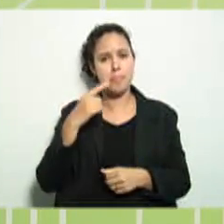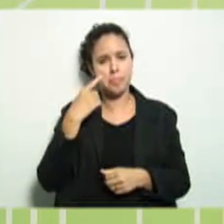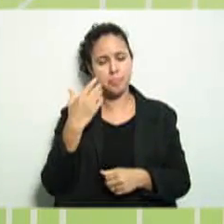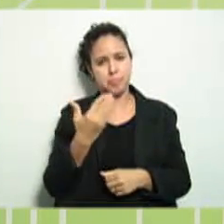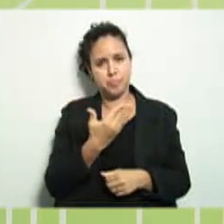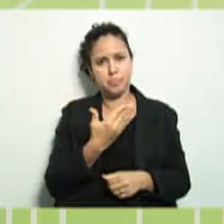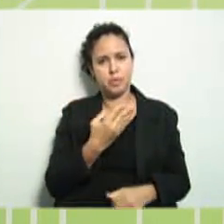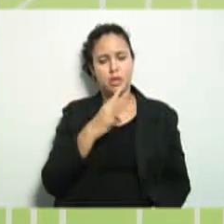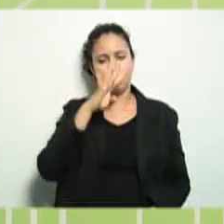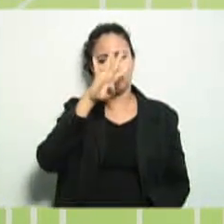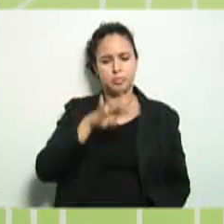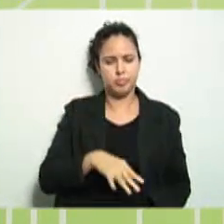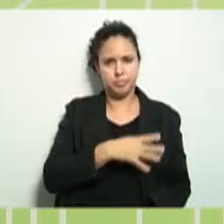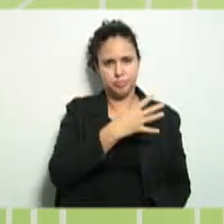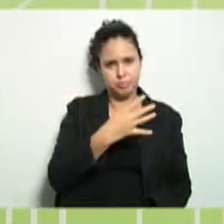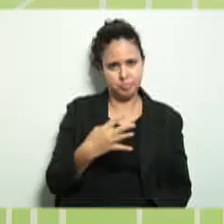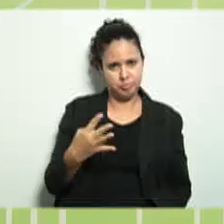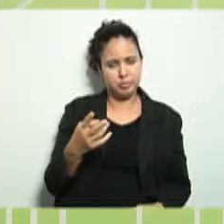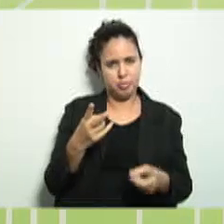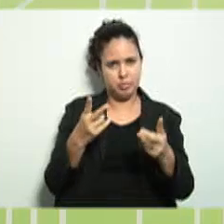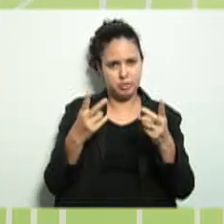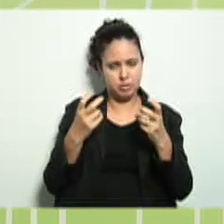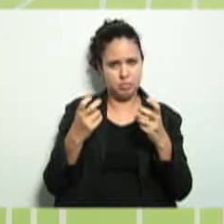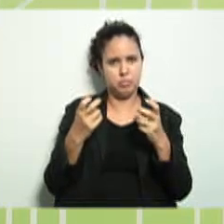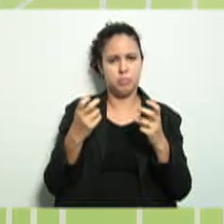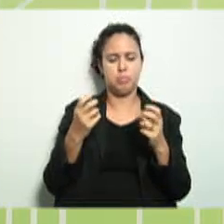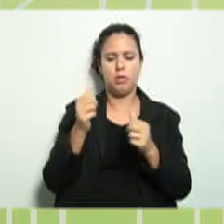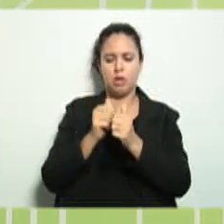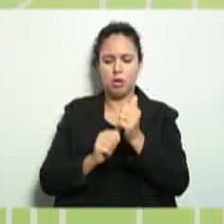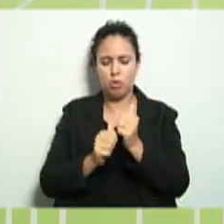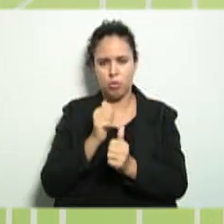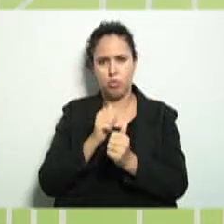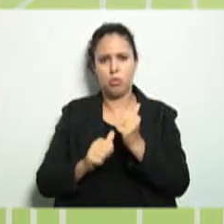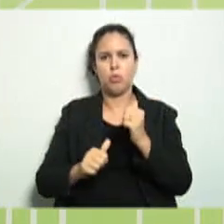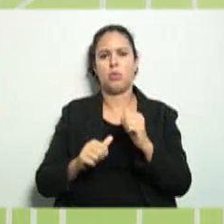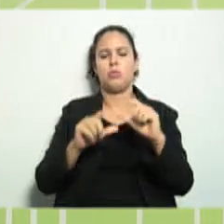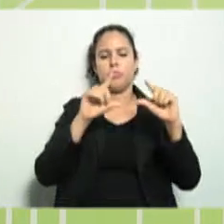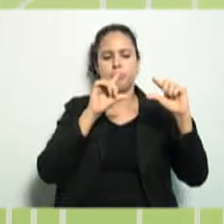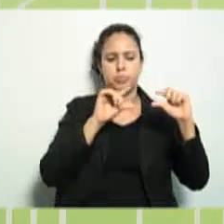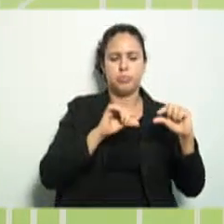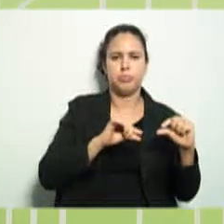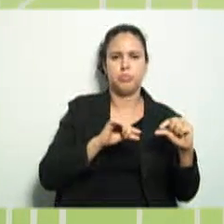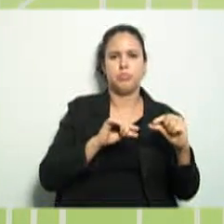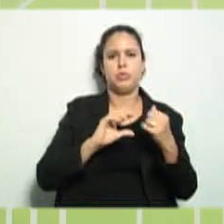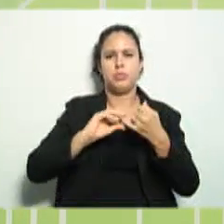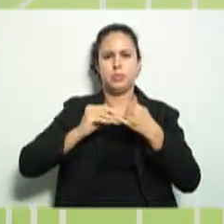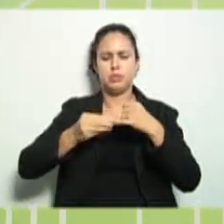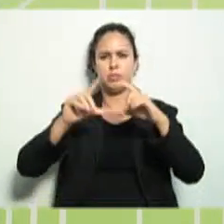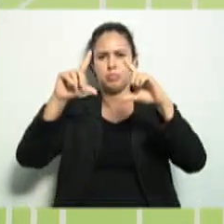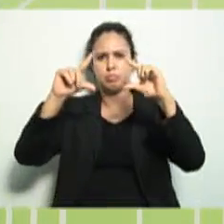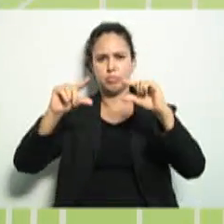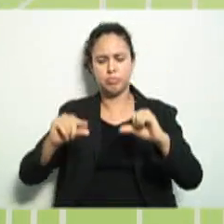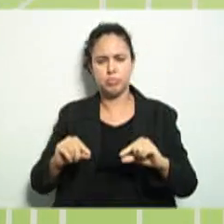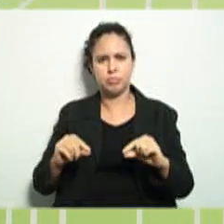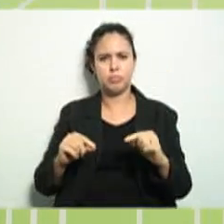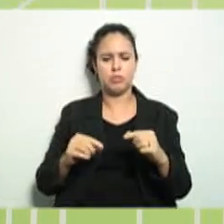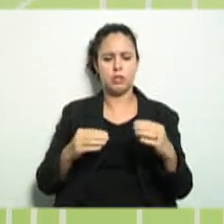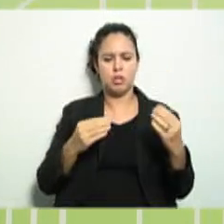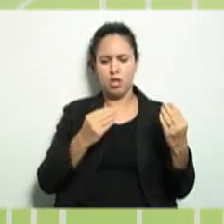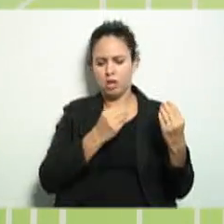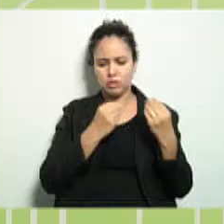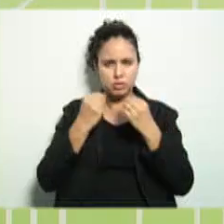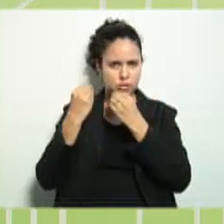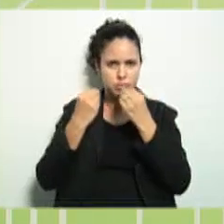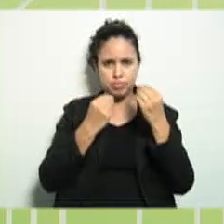caiu, nossa produção de milho caiu, nossa produção de feijão caiu. Produtos que fazem parte da nossa